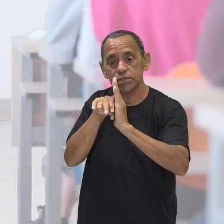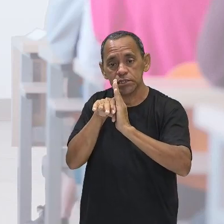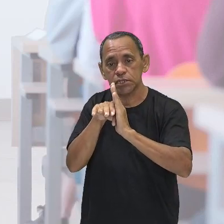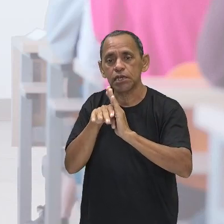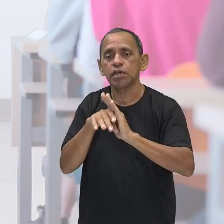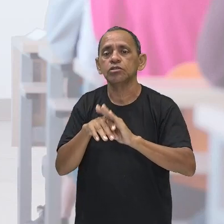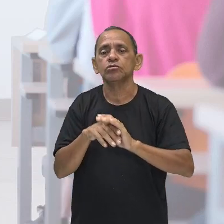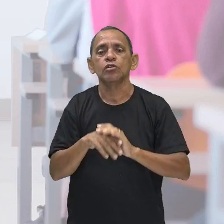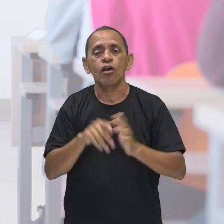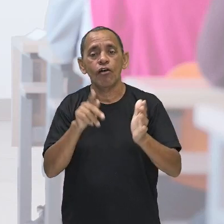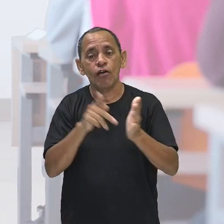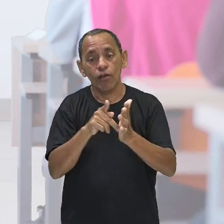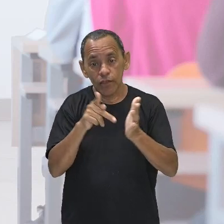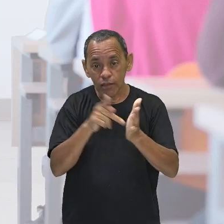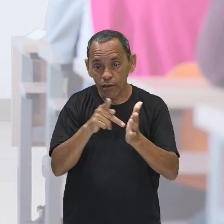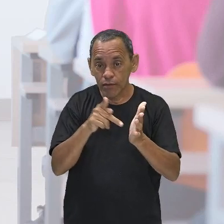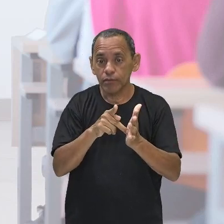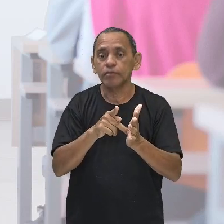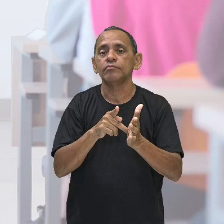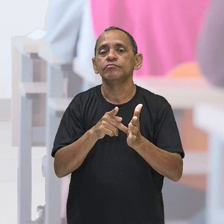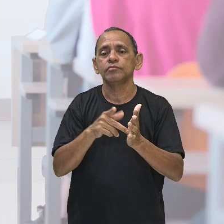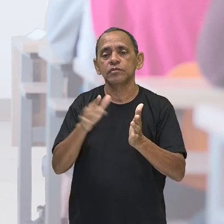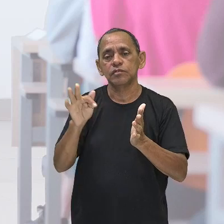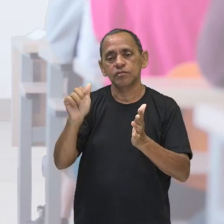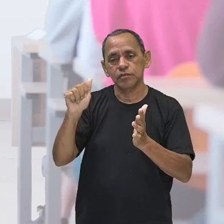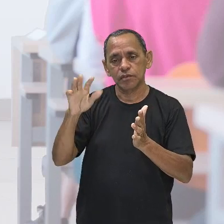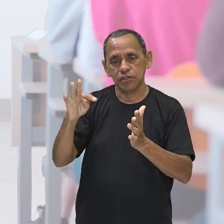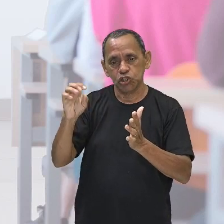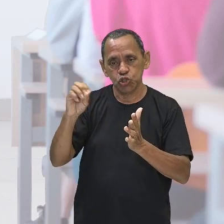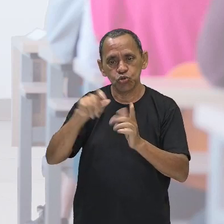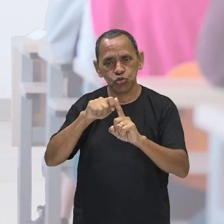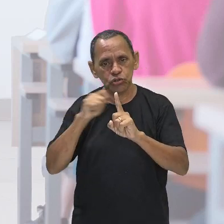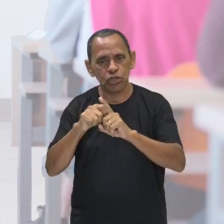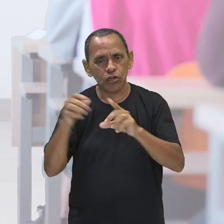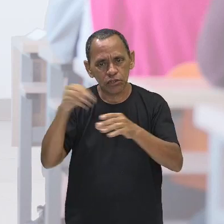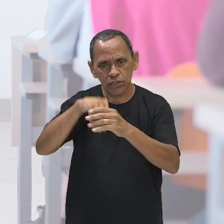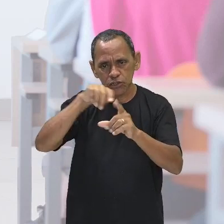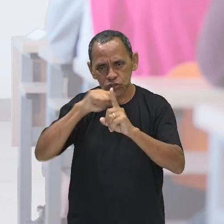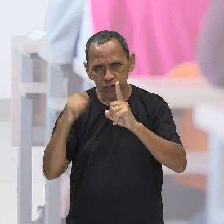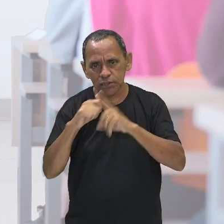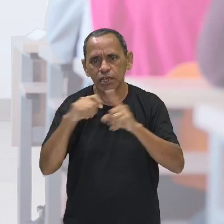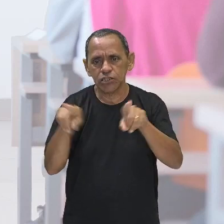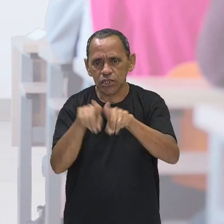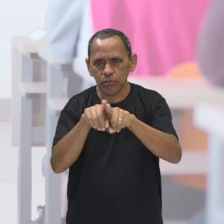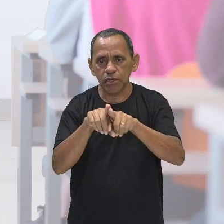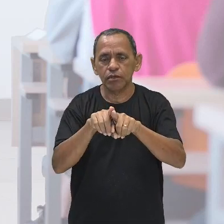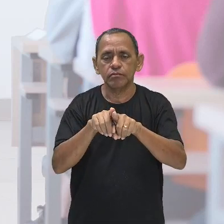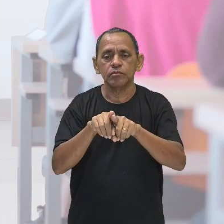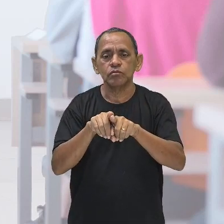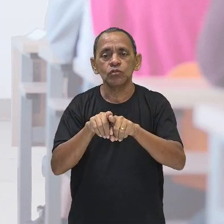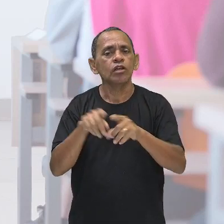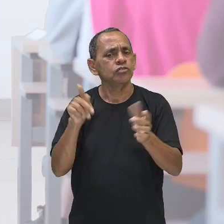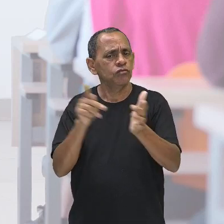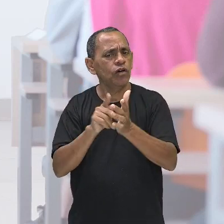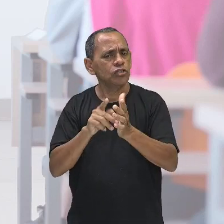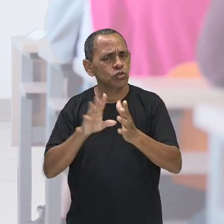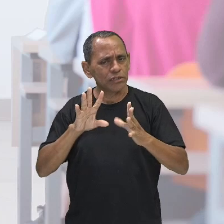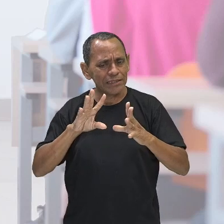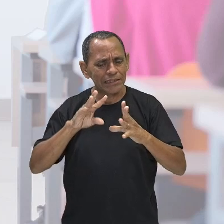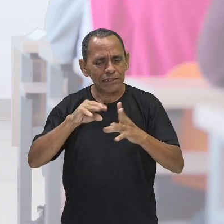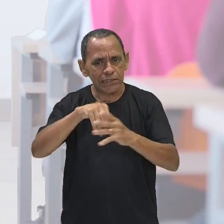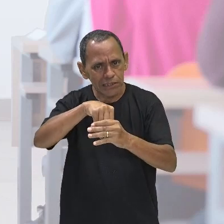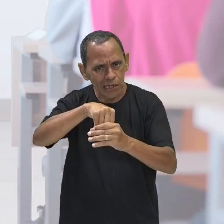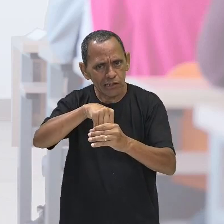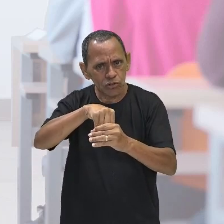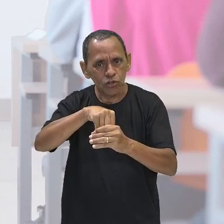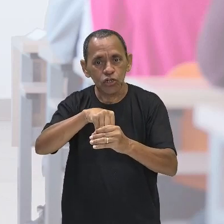fato social dentro de uma sociedade. Aliás, dentro de todas as sociedades, eles podem se